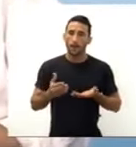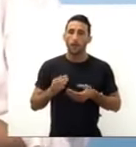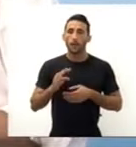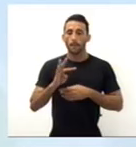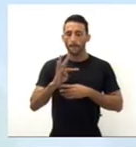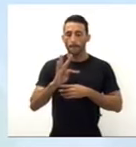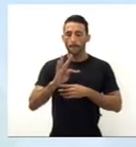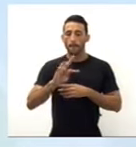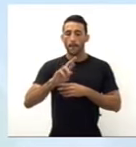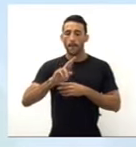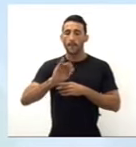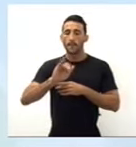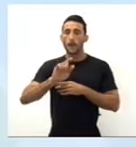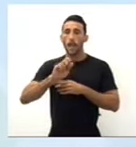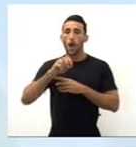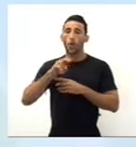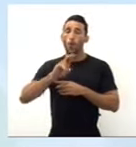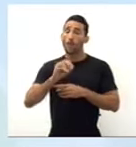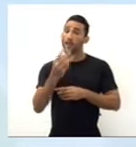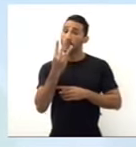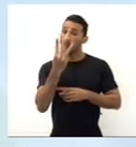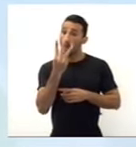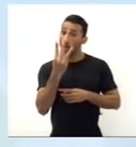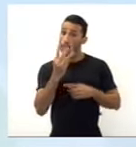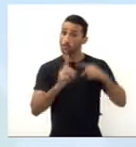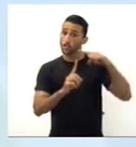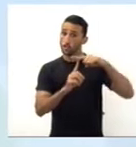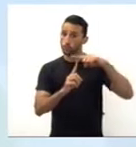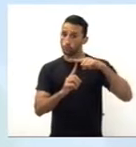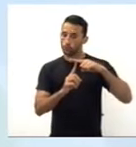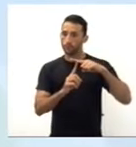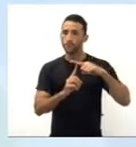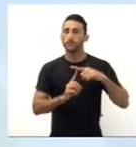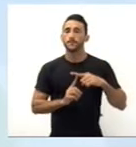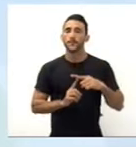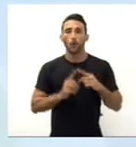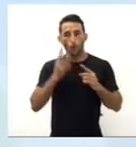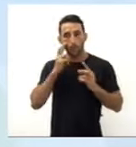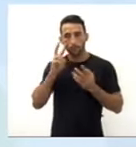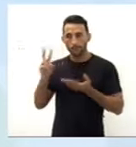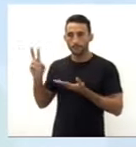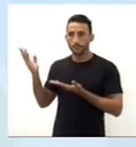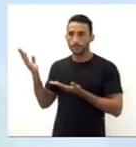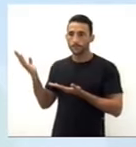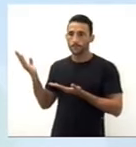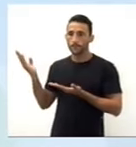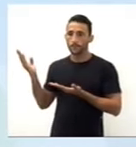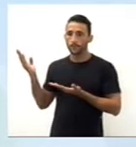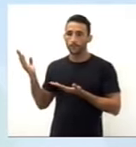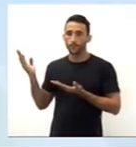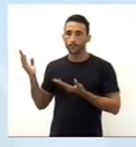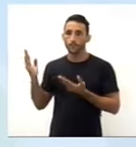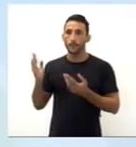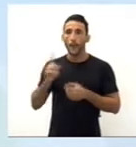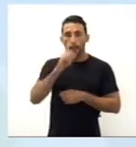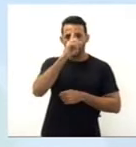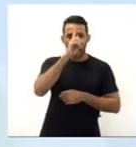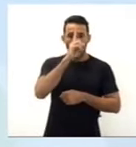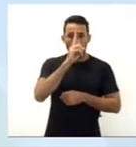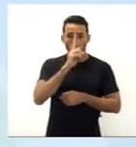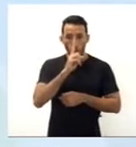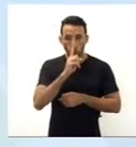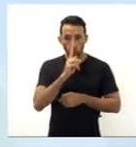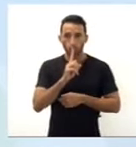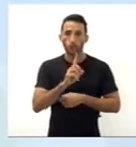triângulos. Nós temos 3 tipos de triângulo. Como vocês podem observar, nós temos o obtusângulo, que é o escaleno,